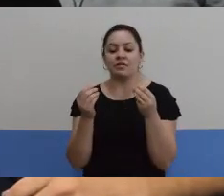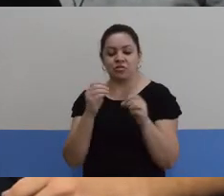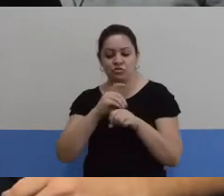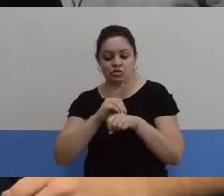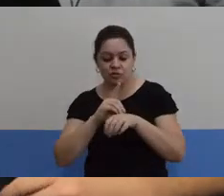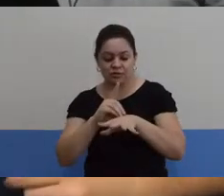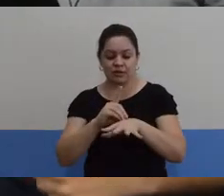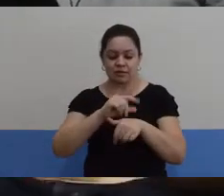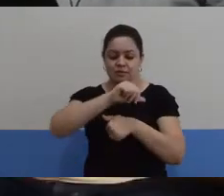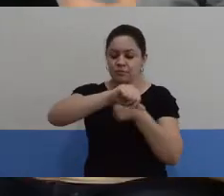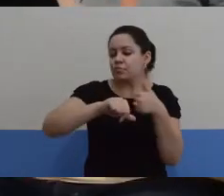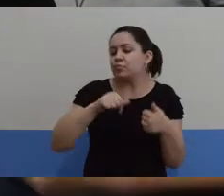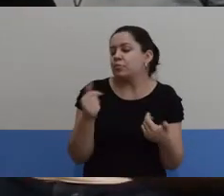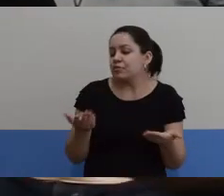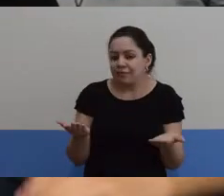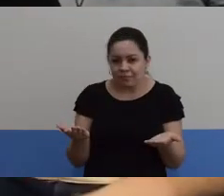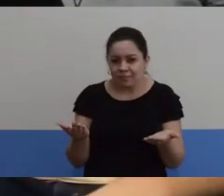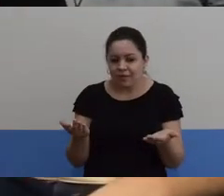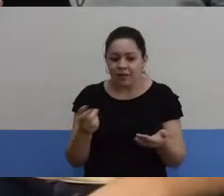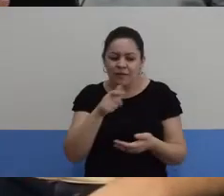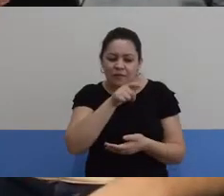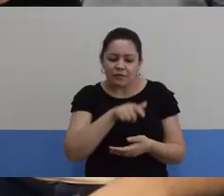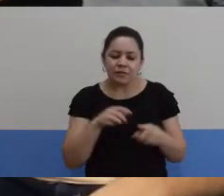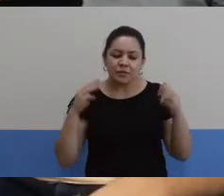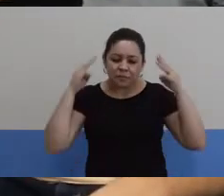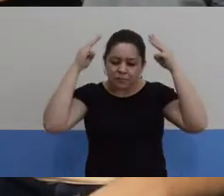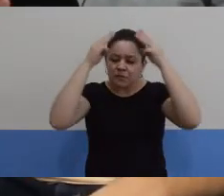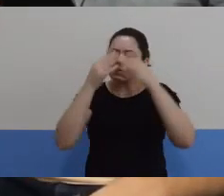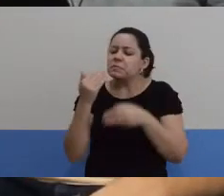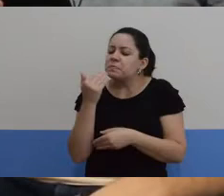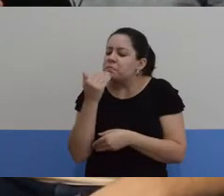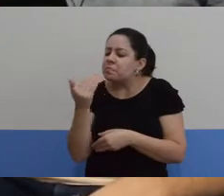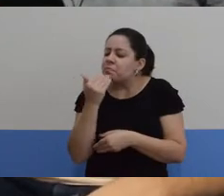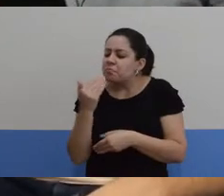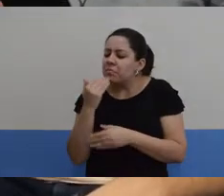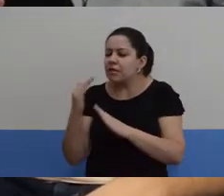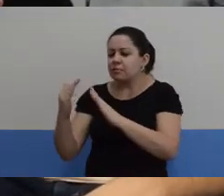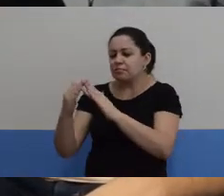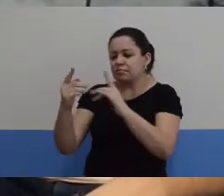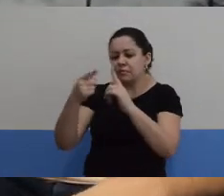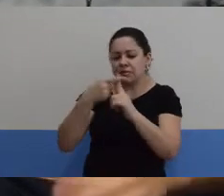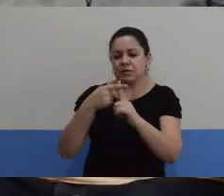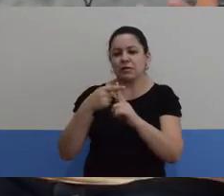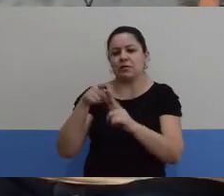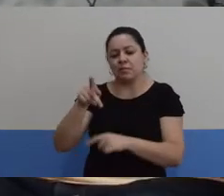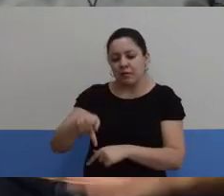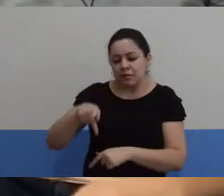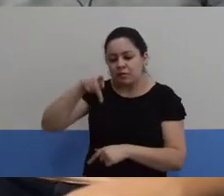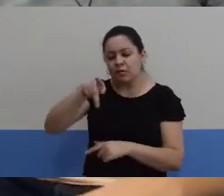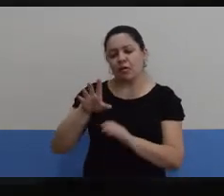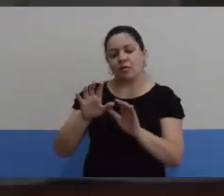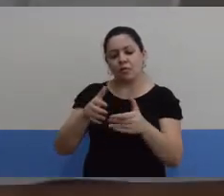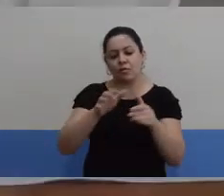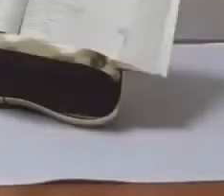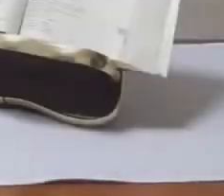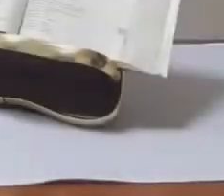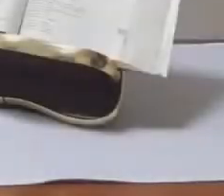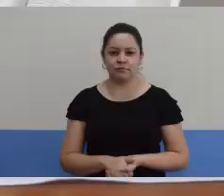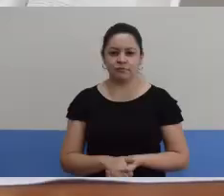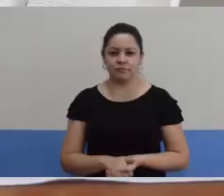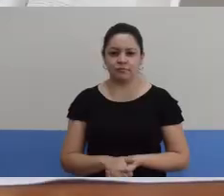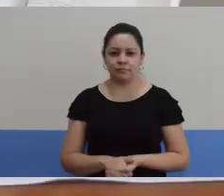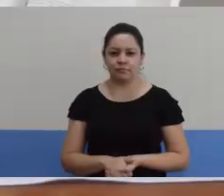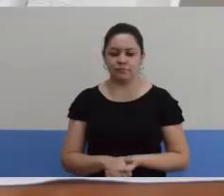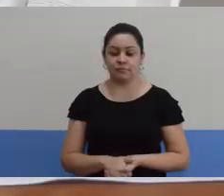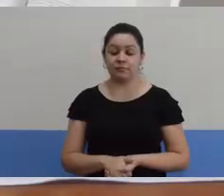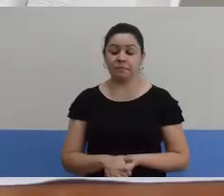diocese? Qual é o apelo que o senhor faz para as paróquias, pastorais, movimentos e outros grupos?